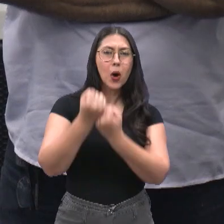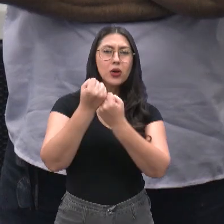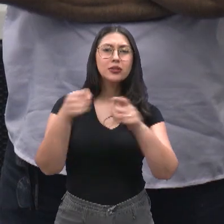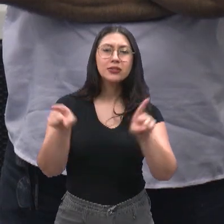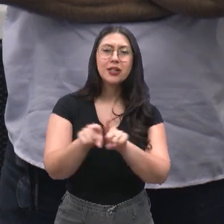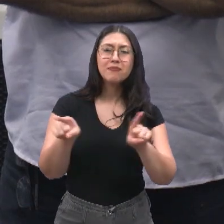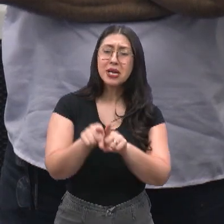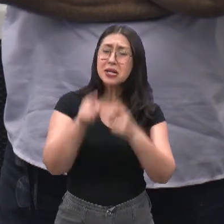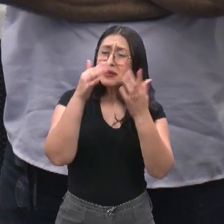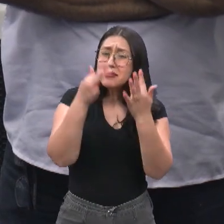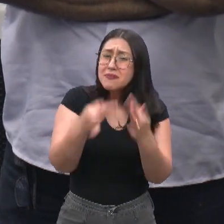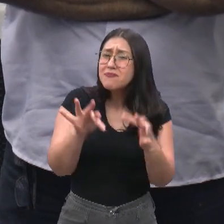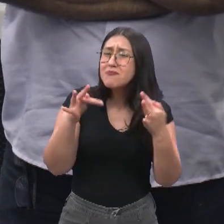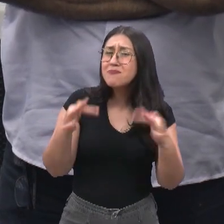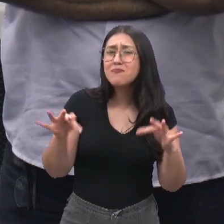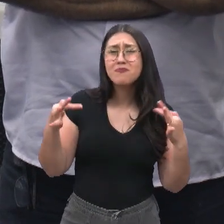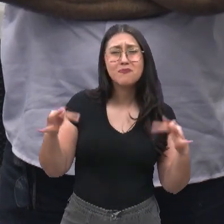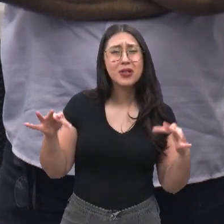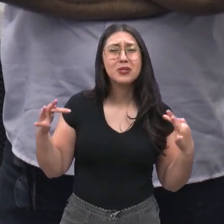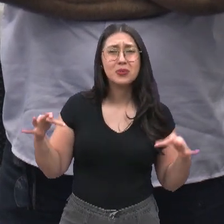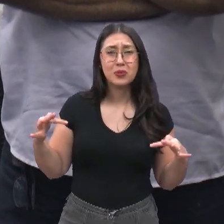dor que não vai morrer nunca.